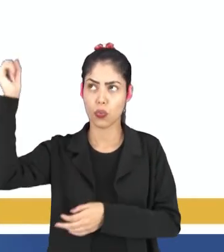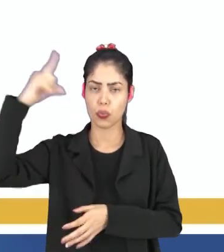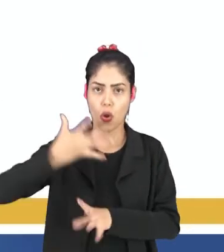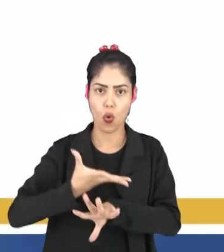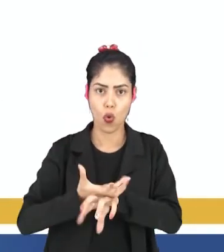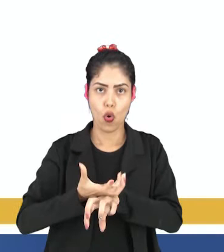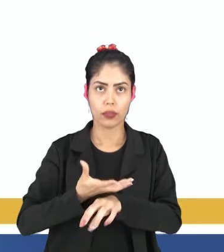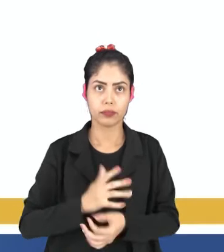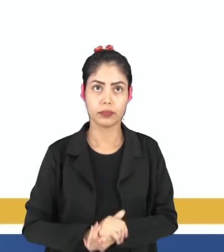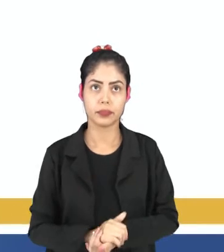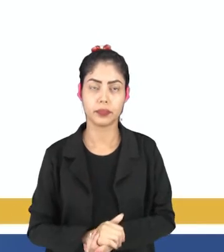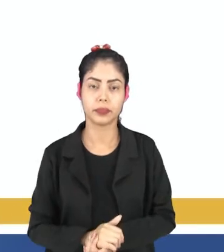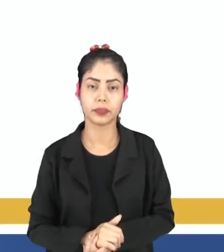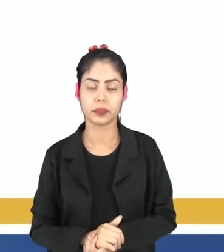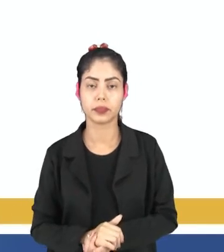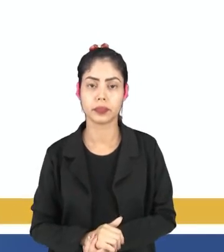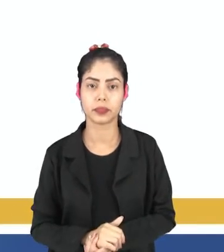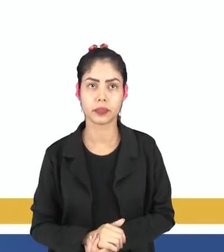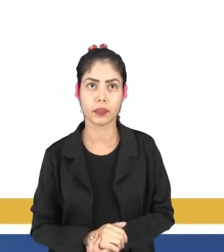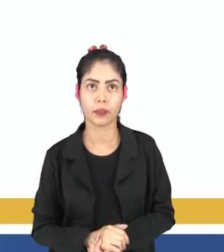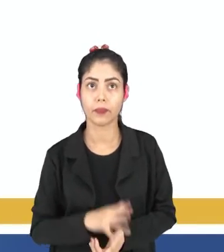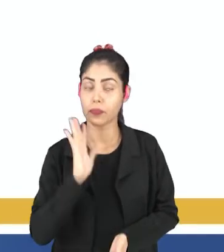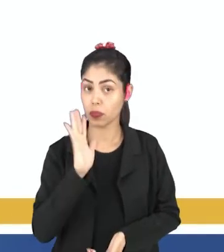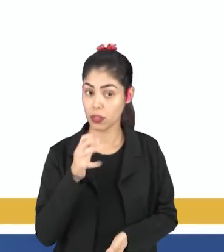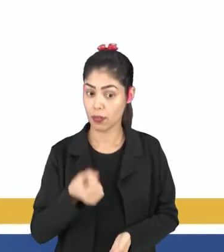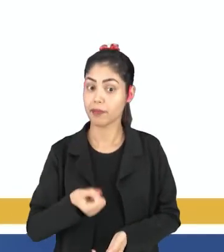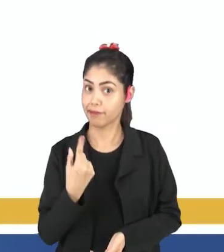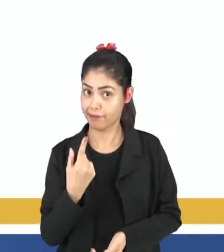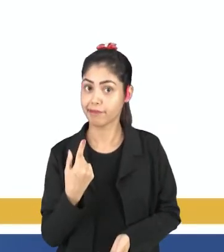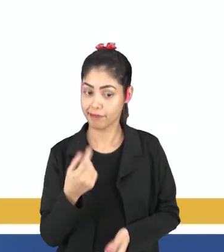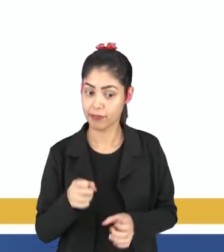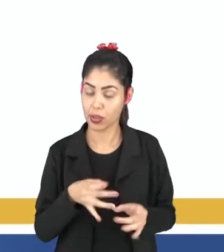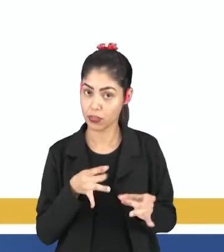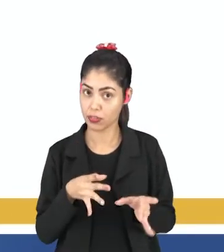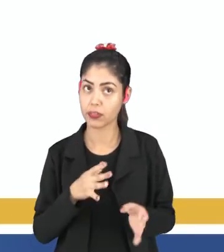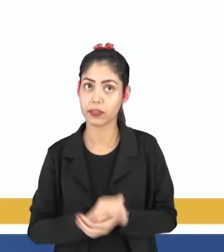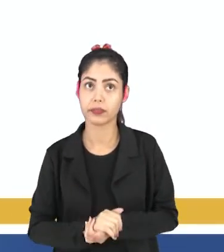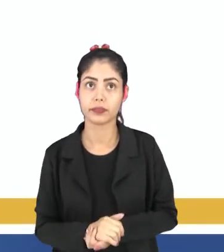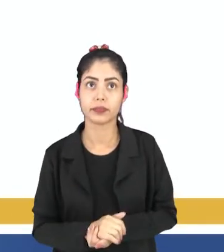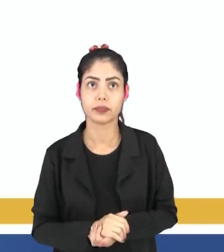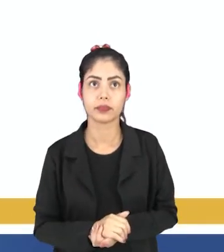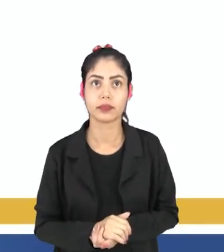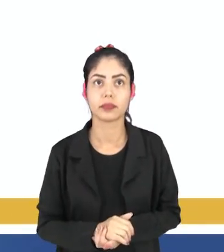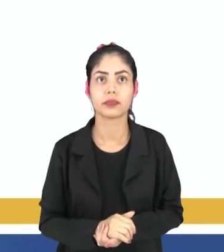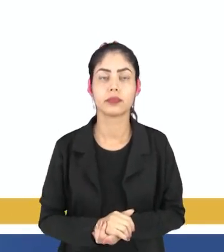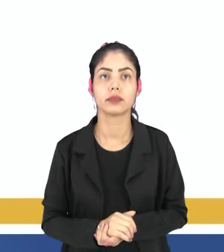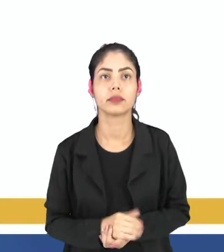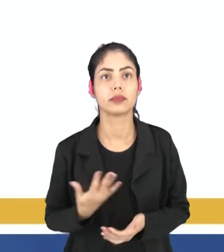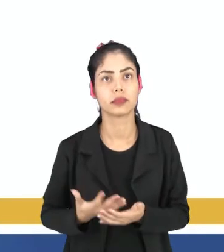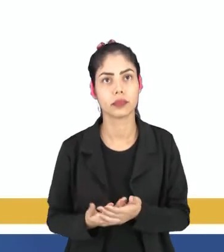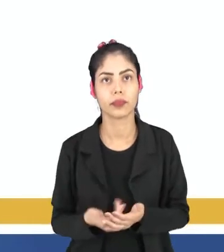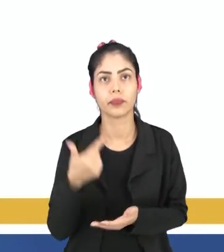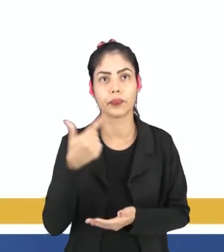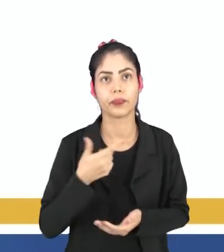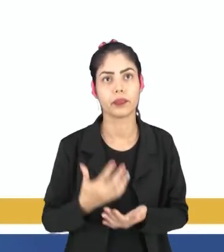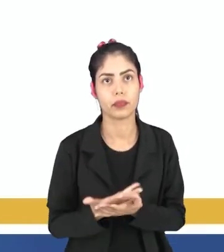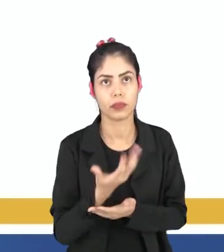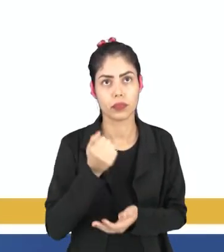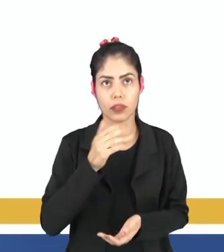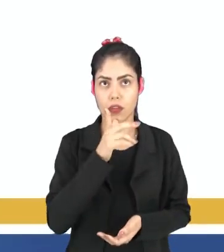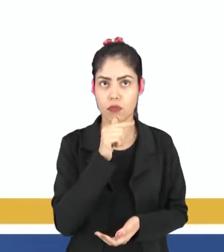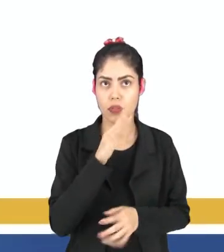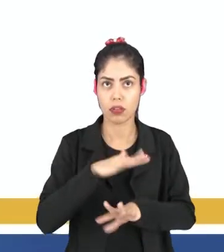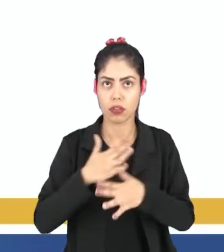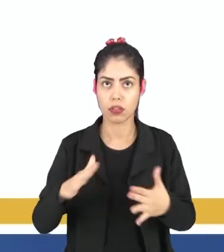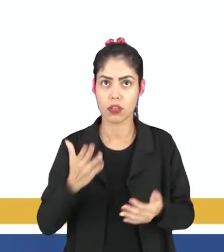secar ao sol, né? Vejam que a leitura já dá uma pista de que método é esse, né? Bem fácil. A segunda, ao